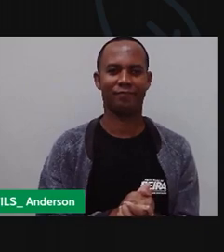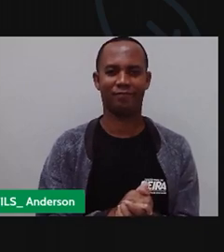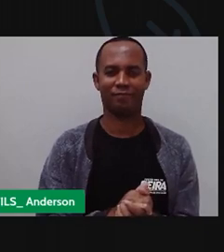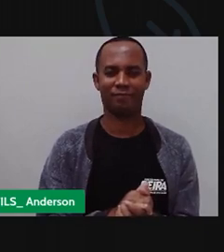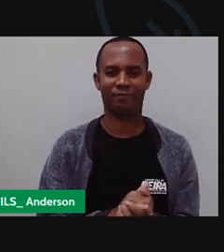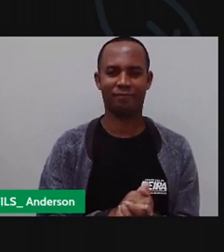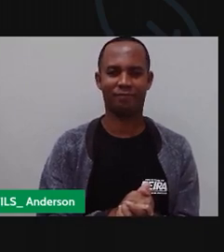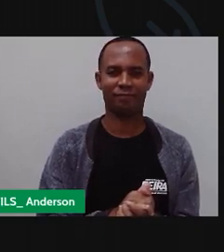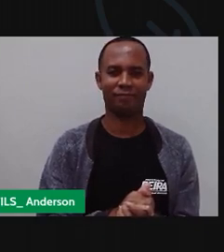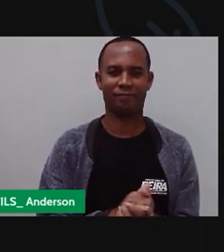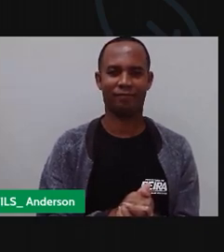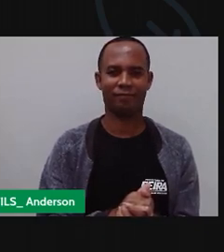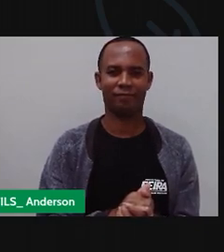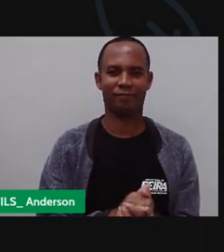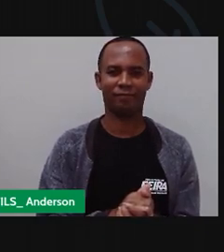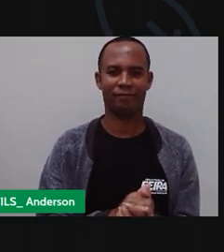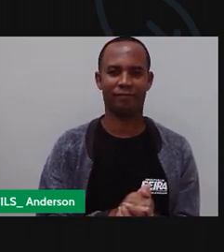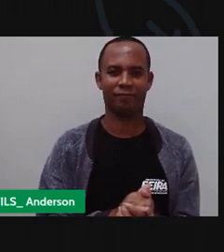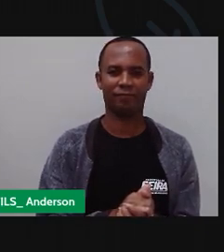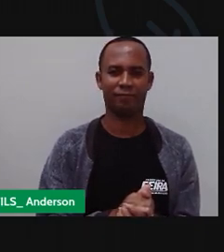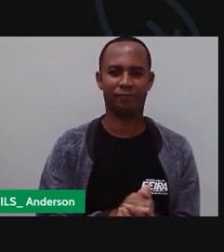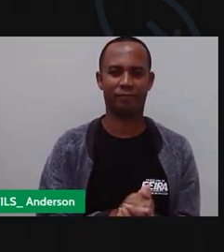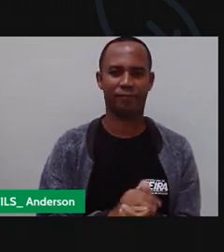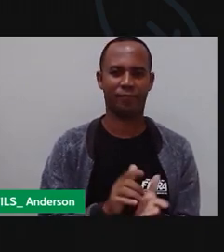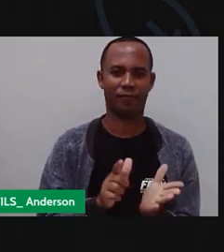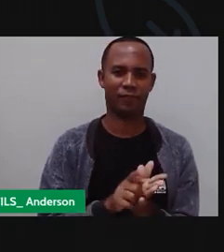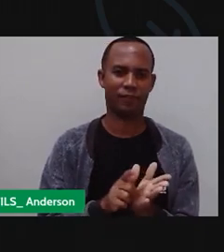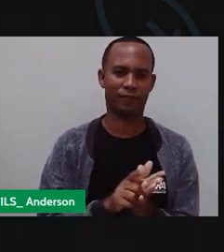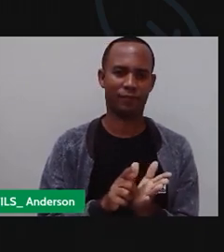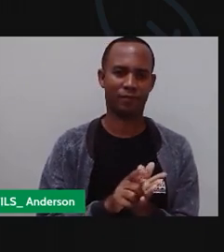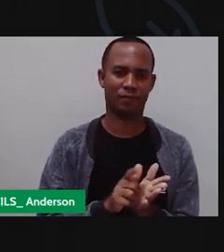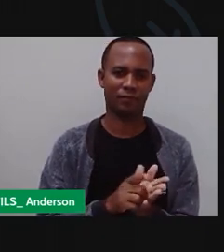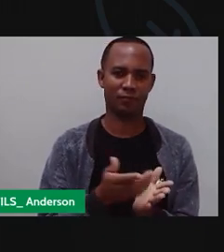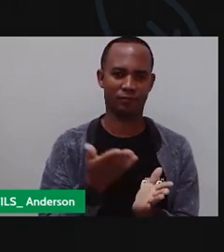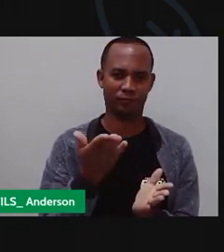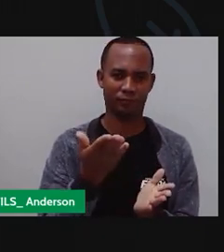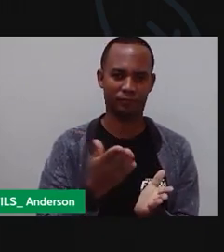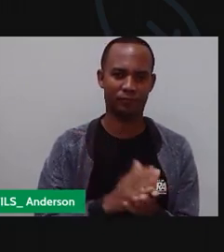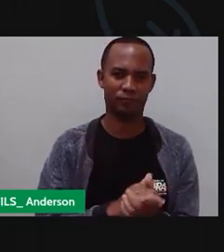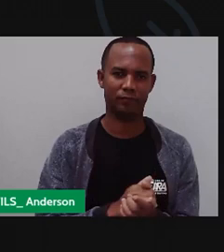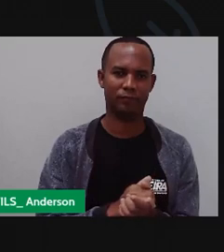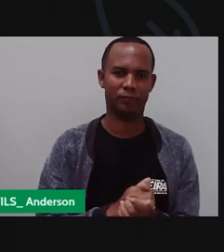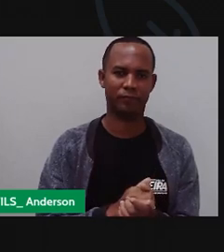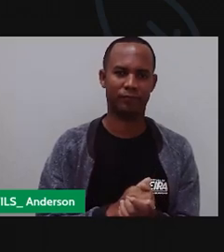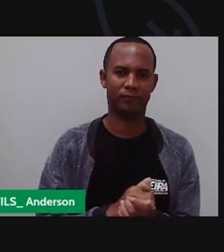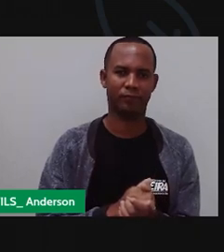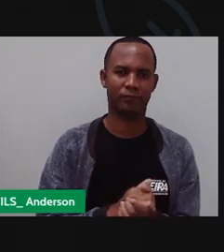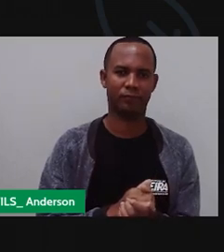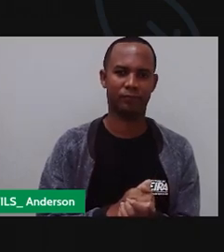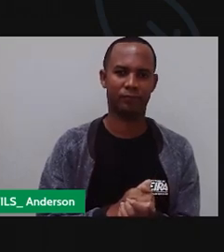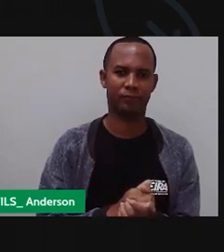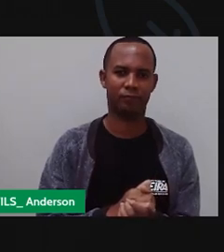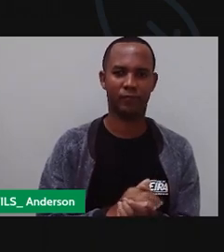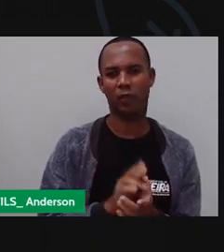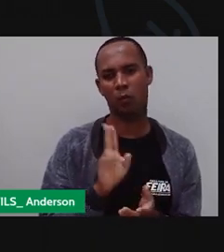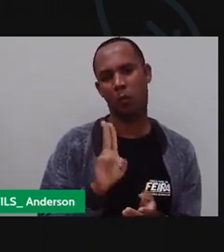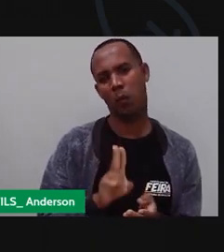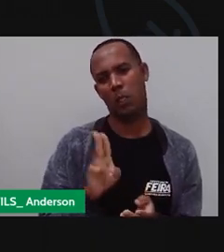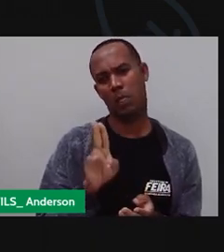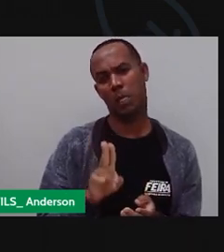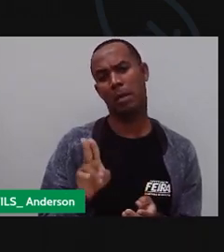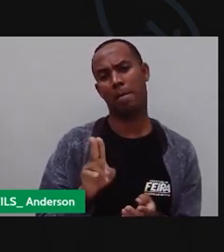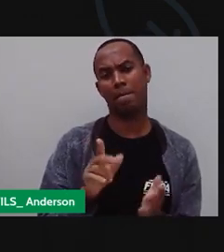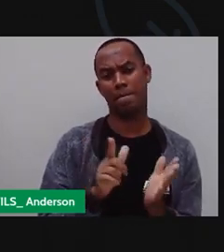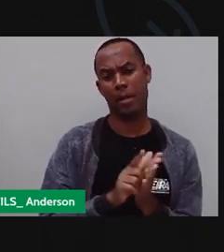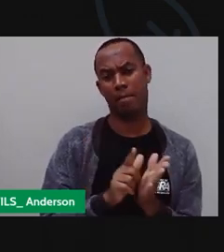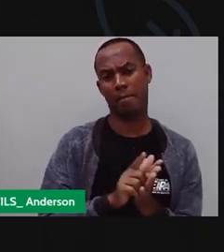ponta. E nesse caso aqui a gente tem um papel, né? Pode ser uma cartolina, né? Pode inclusive continuar sendo um papel de ofício, mas a gente